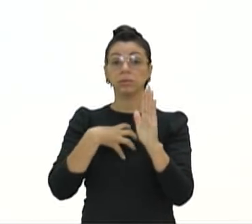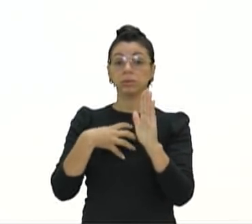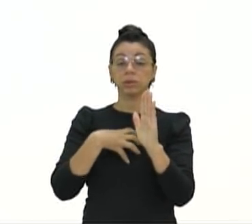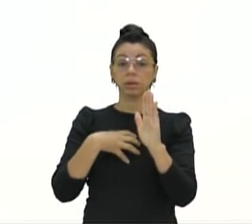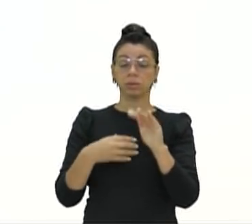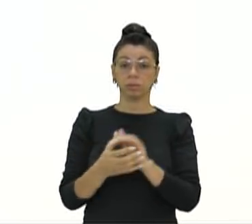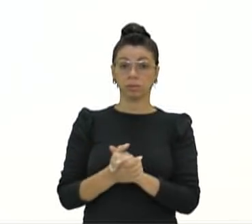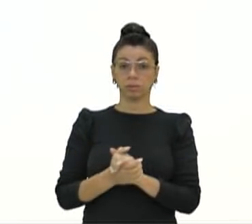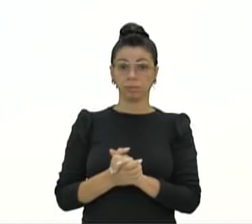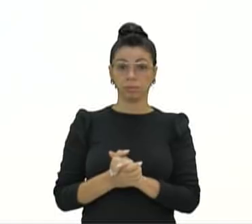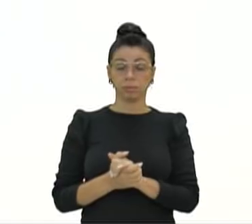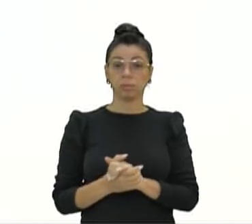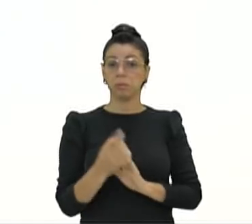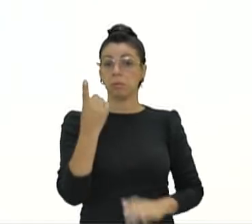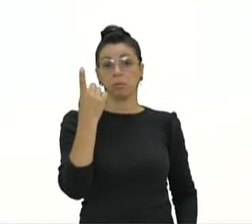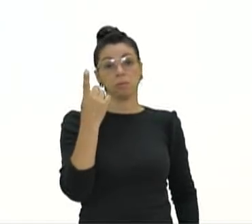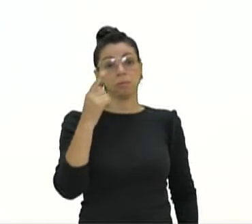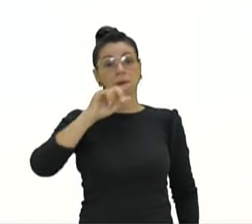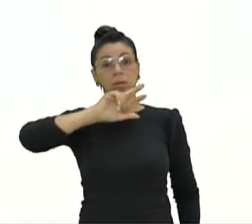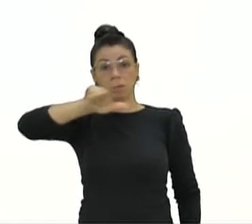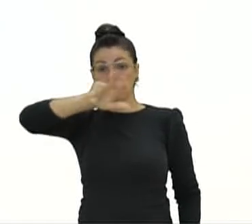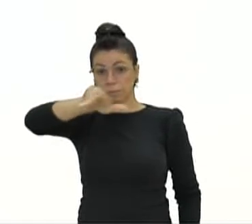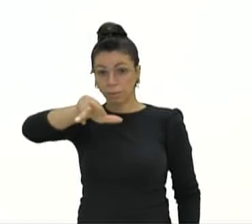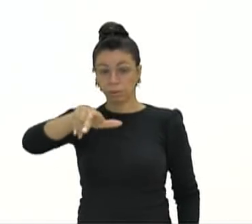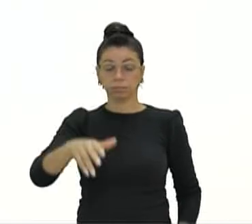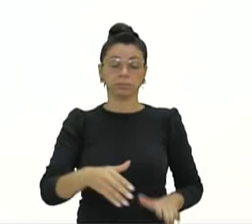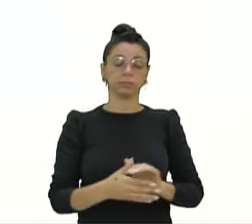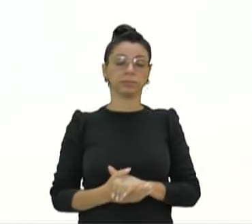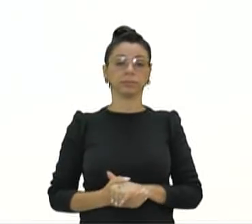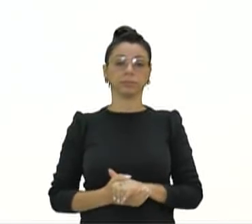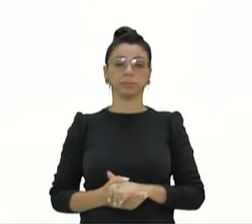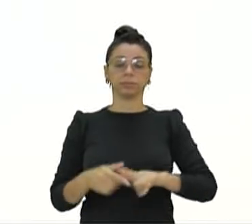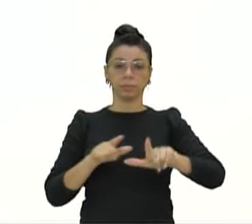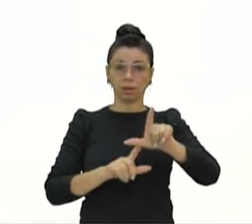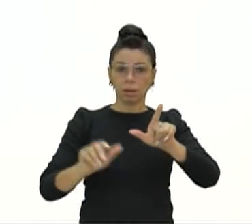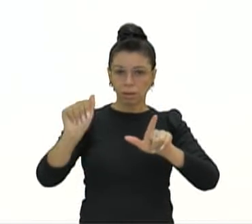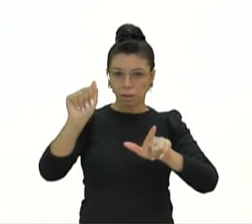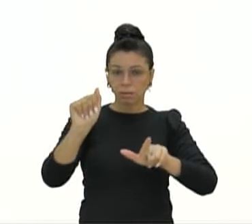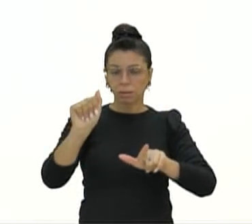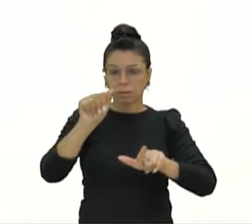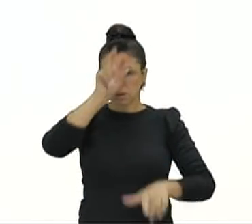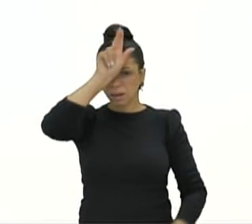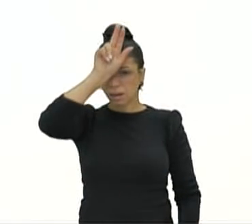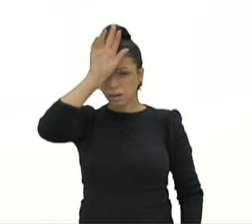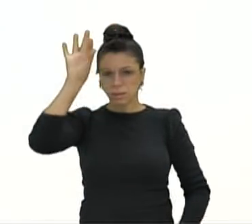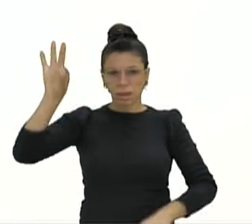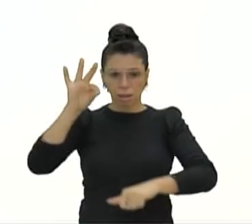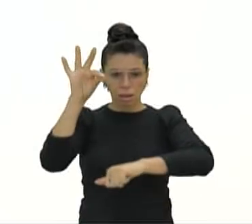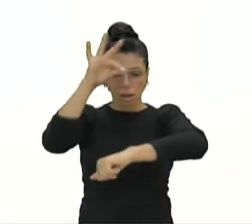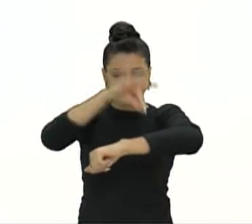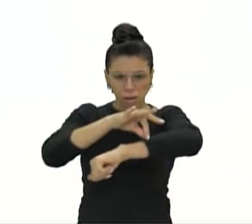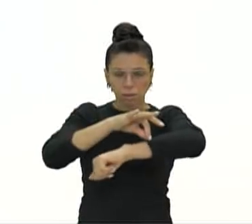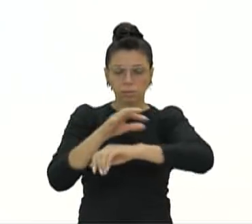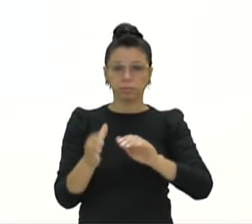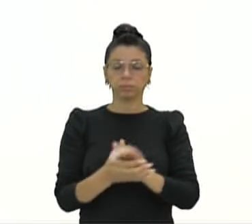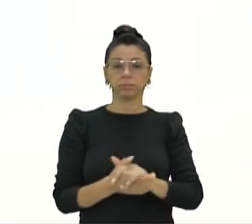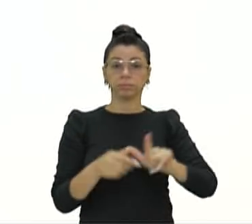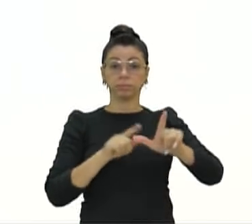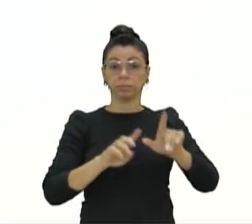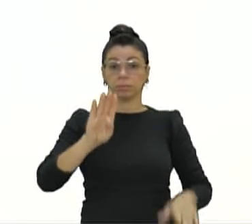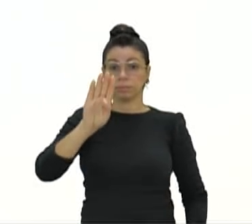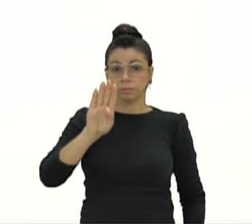exceto, ou seja, menos uma delas aqui. Na letra A, picada de inseto. Letra B,